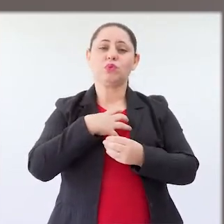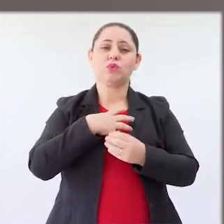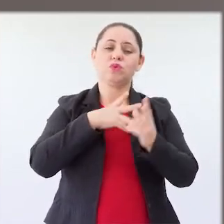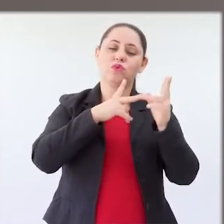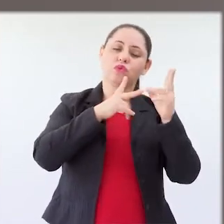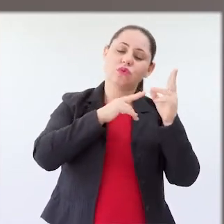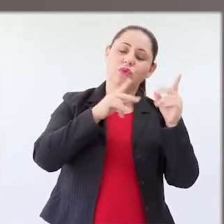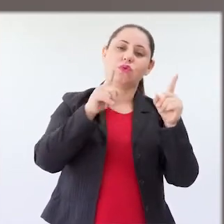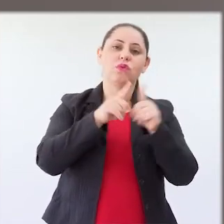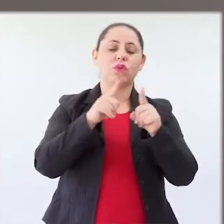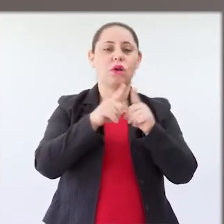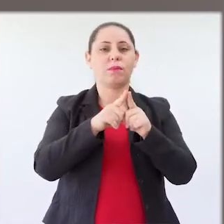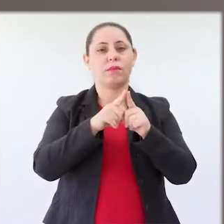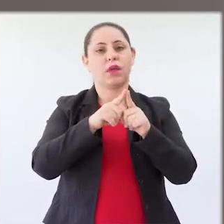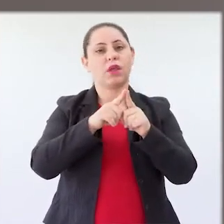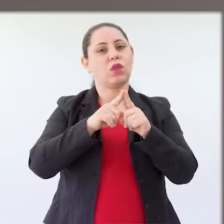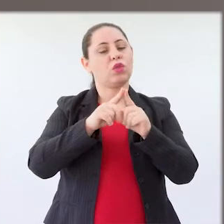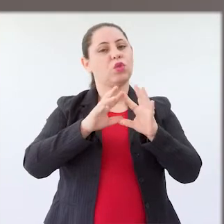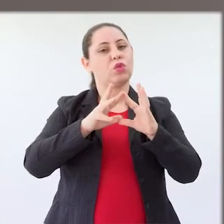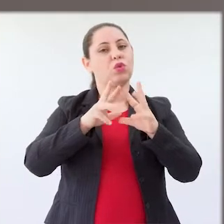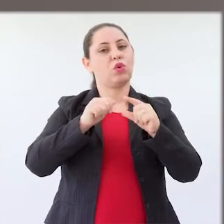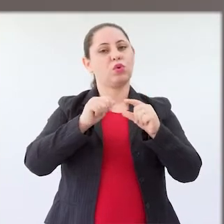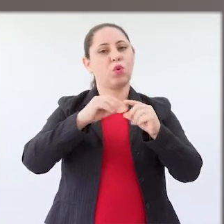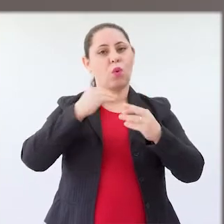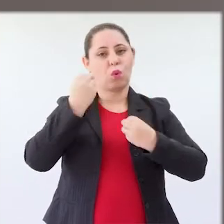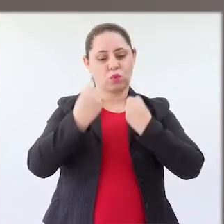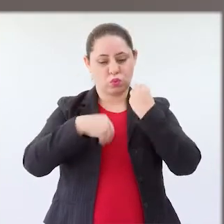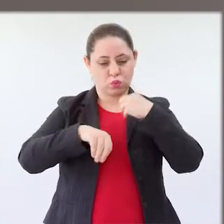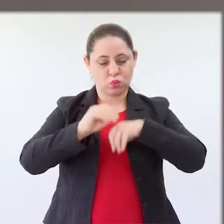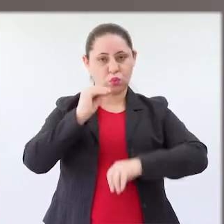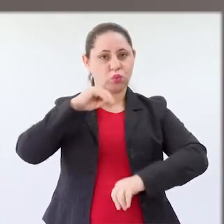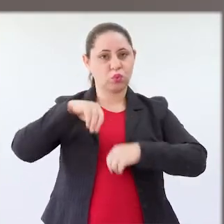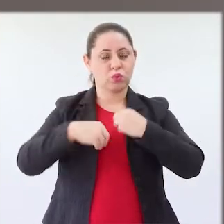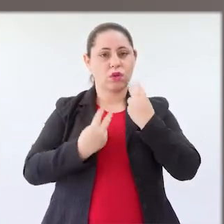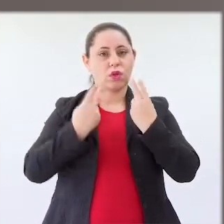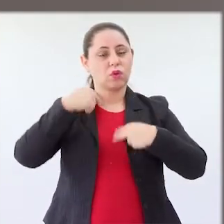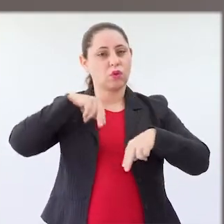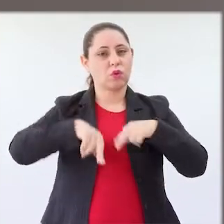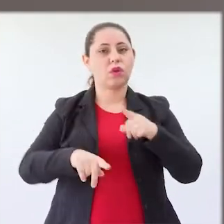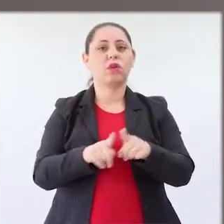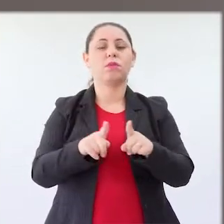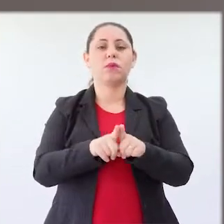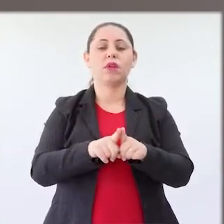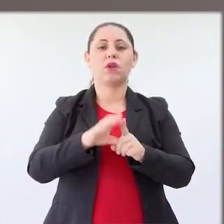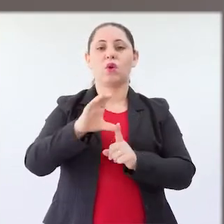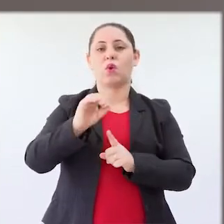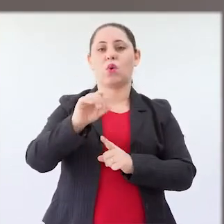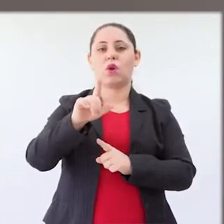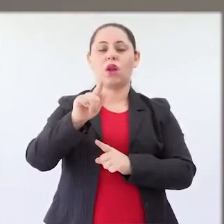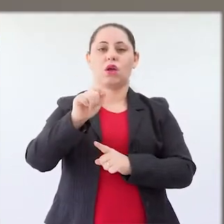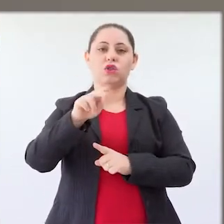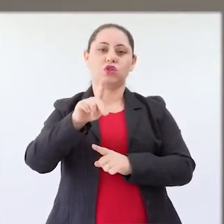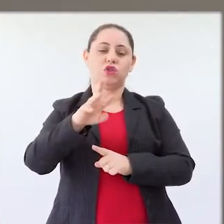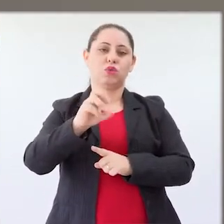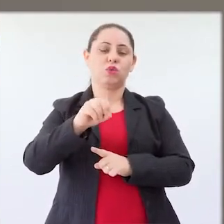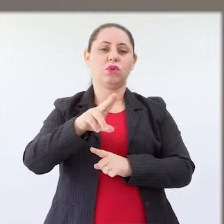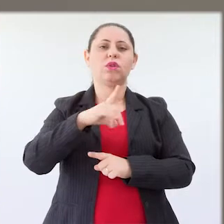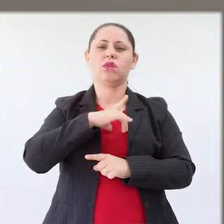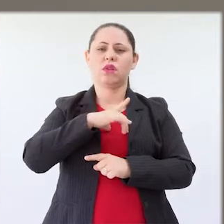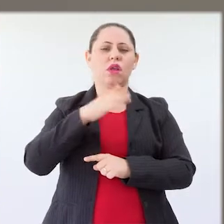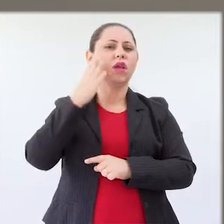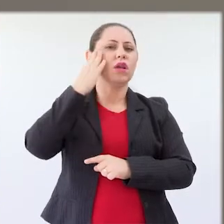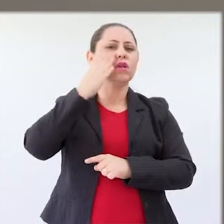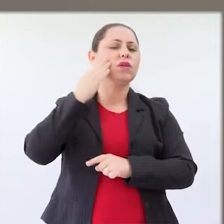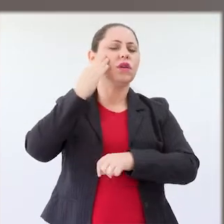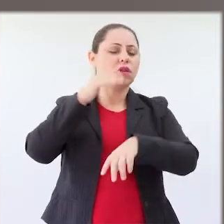sono, tudo isso varia bastante na atividade metabólica e consumo desse ácido hialurônico e colágeno. E tem alto poder de